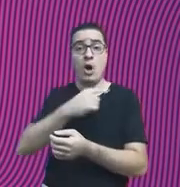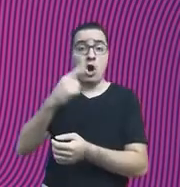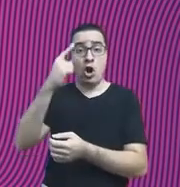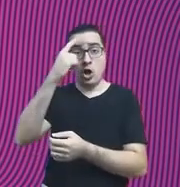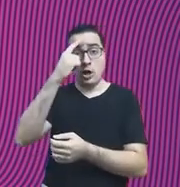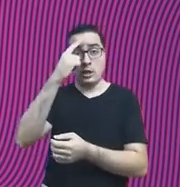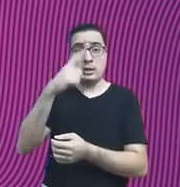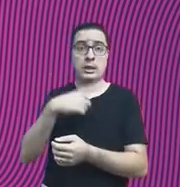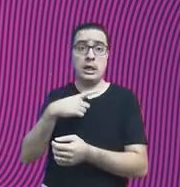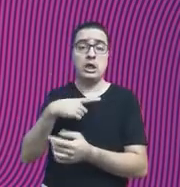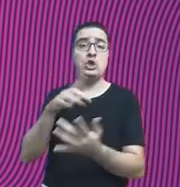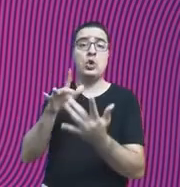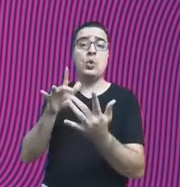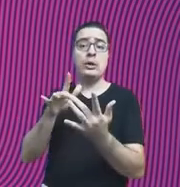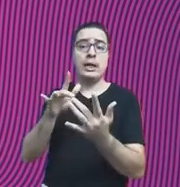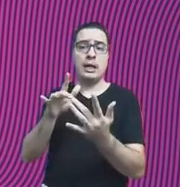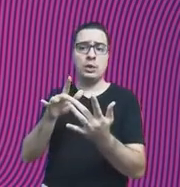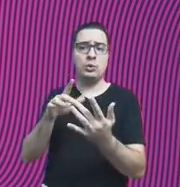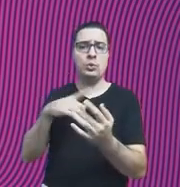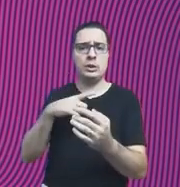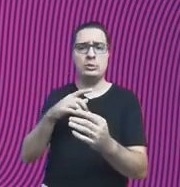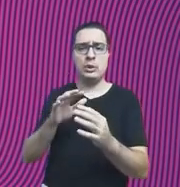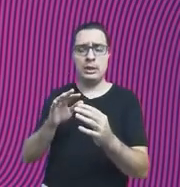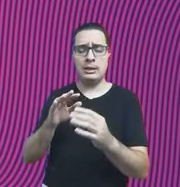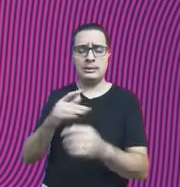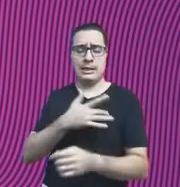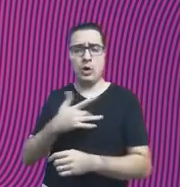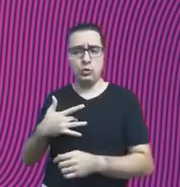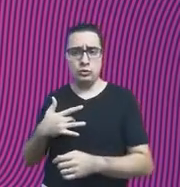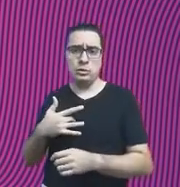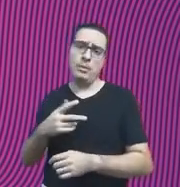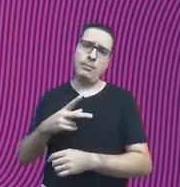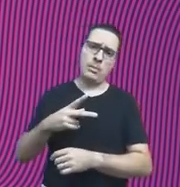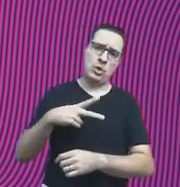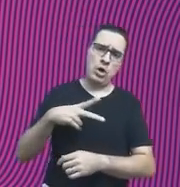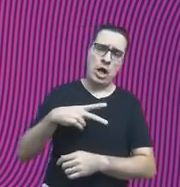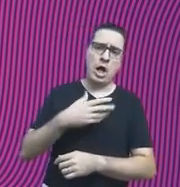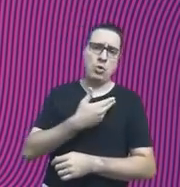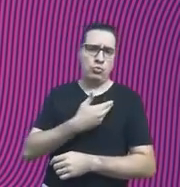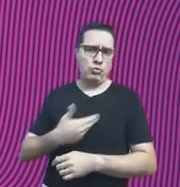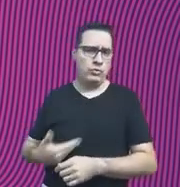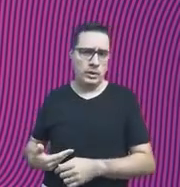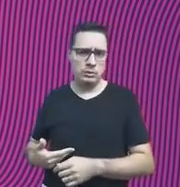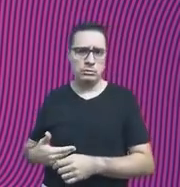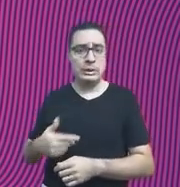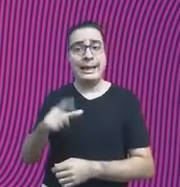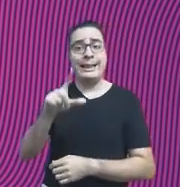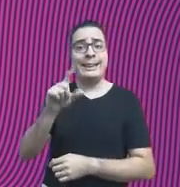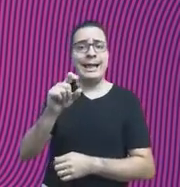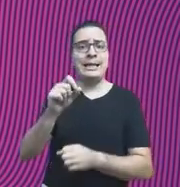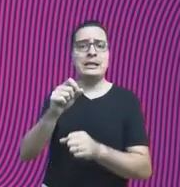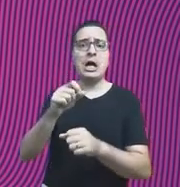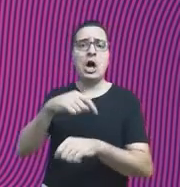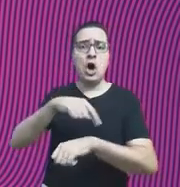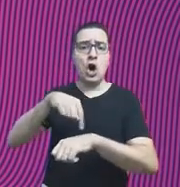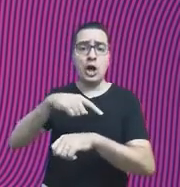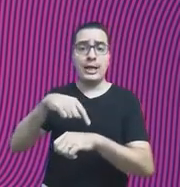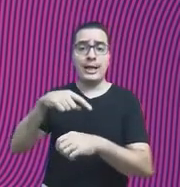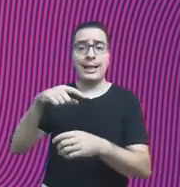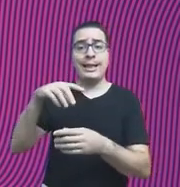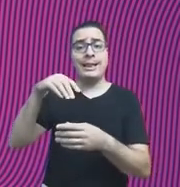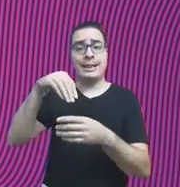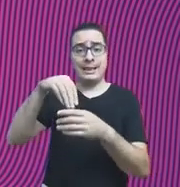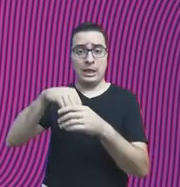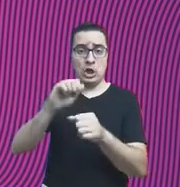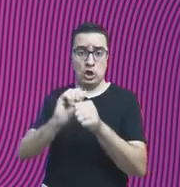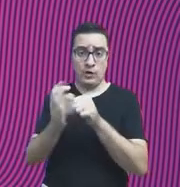contato com a sua cadeia de saúde, seja ela pública, seja privada. Então, 10 horas dentro da COVID e uma hora